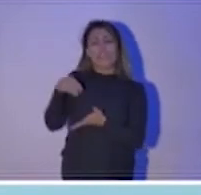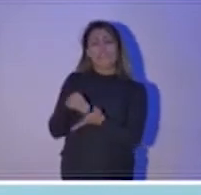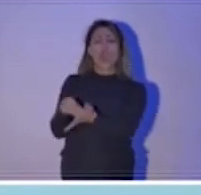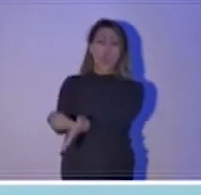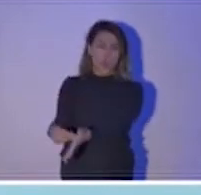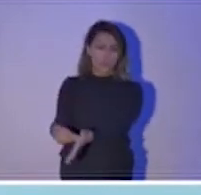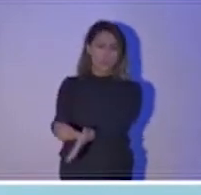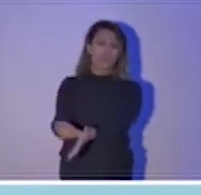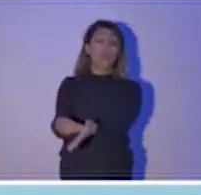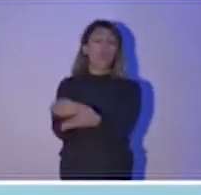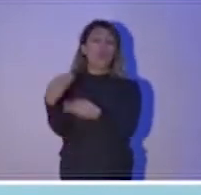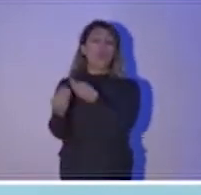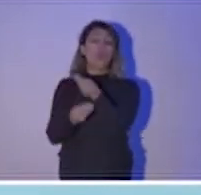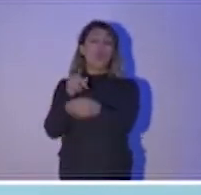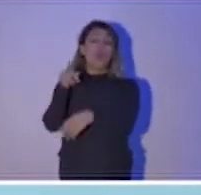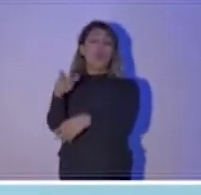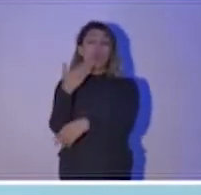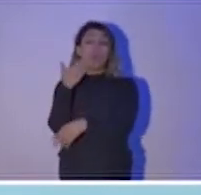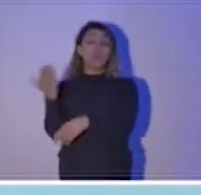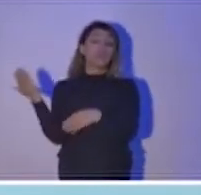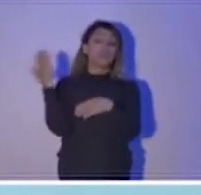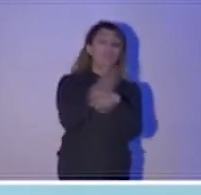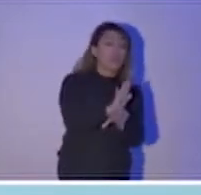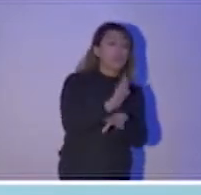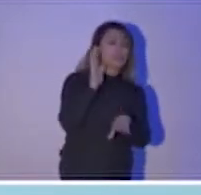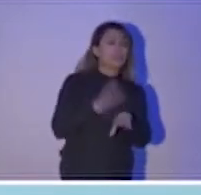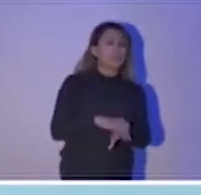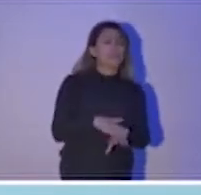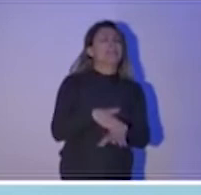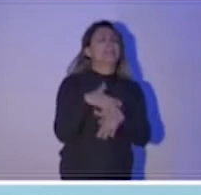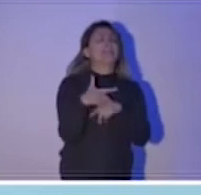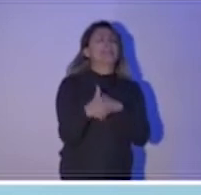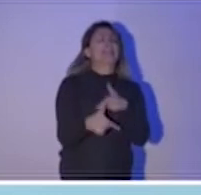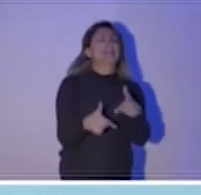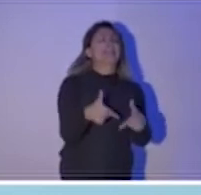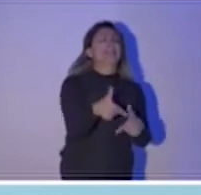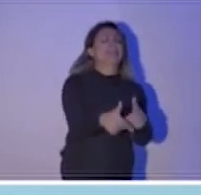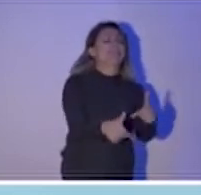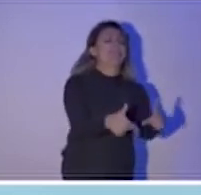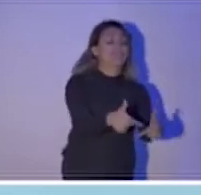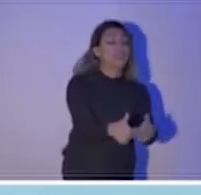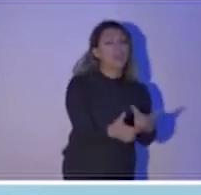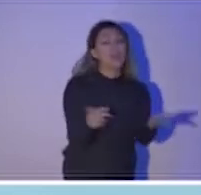falar para o Josemar, que é a pergunta mais votada, que eu não fiz a sua pergunta porque eu acho que ela já falou aqui bastante de